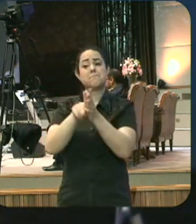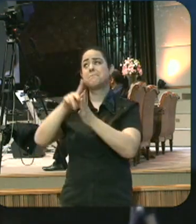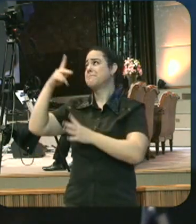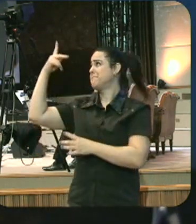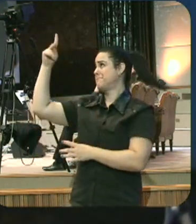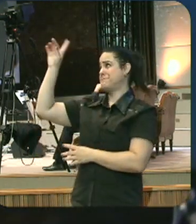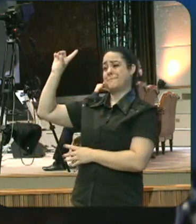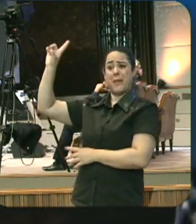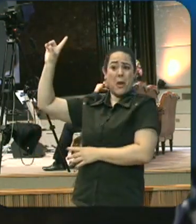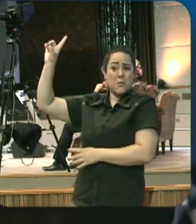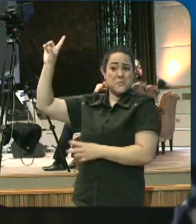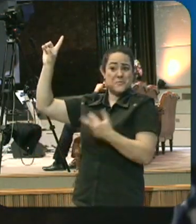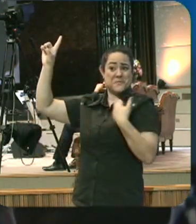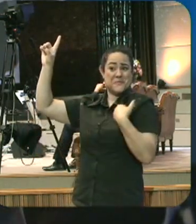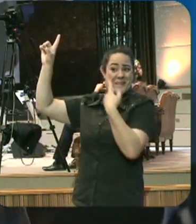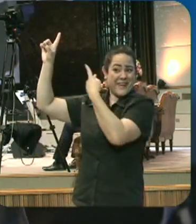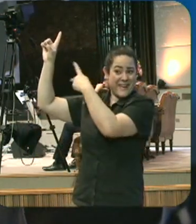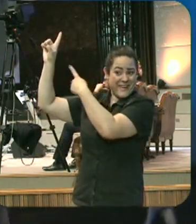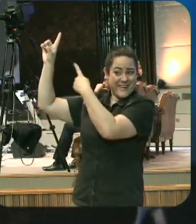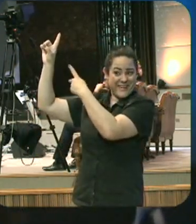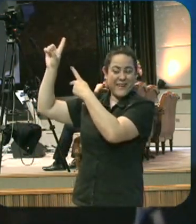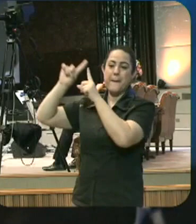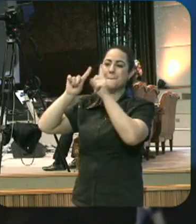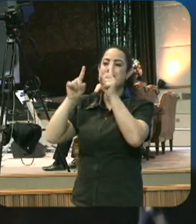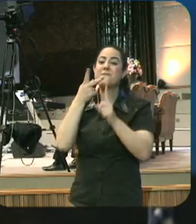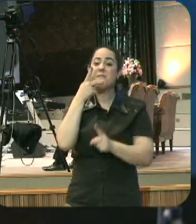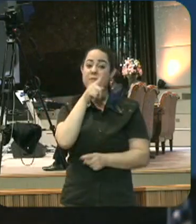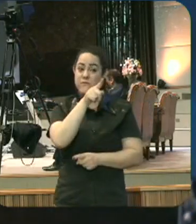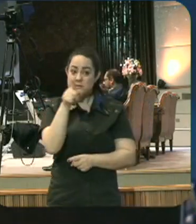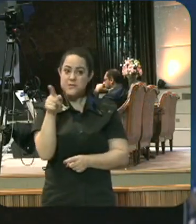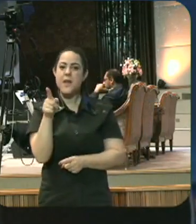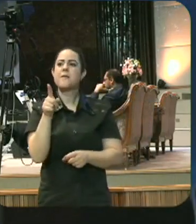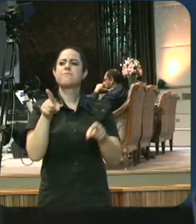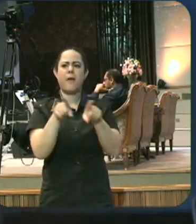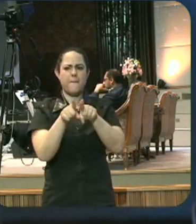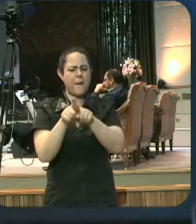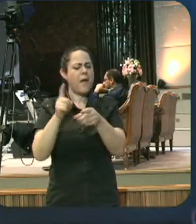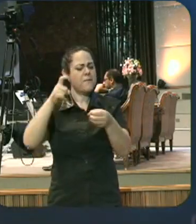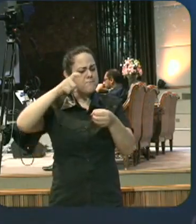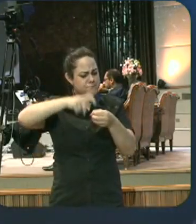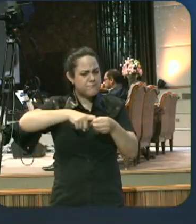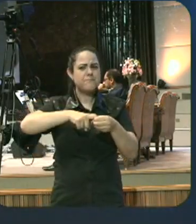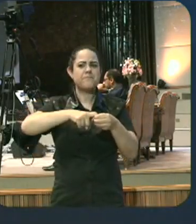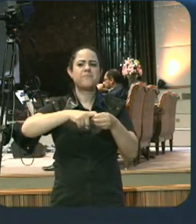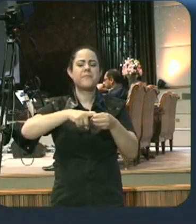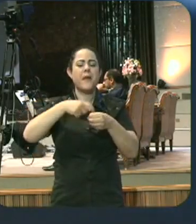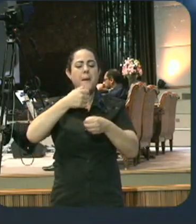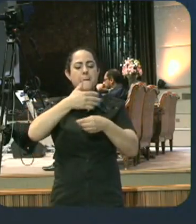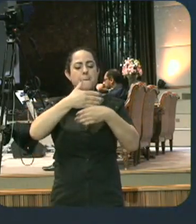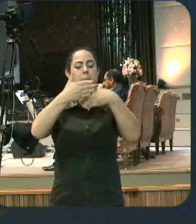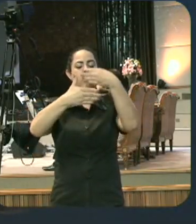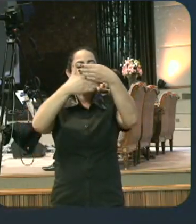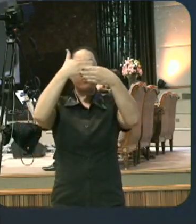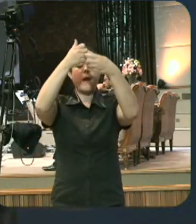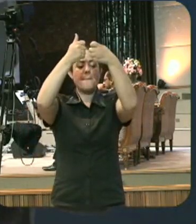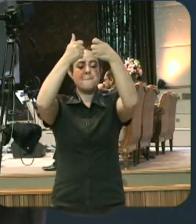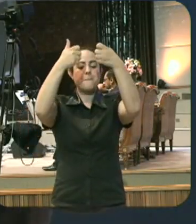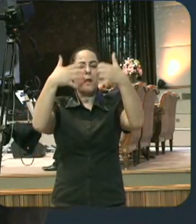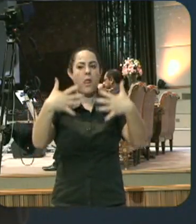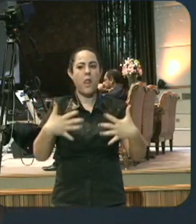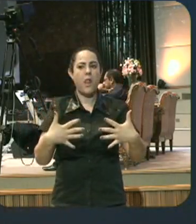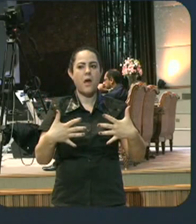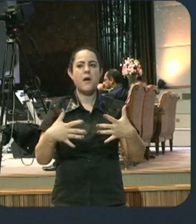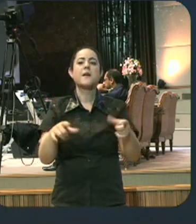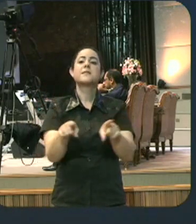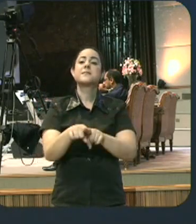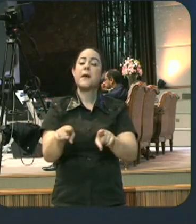de Deus. Mas eu quero dizer para você que você vai tomar parte, tanto da muralha caindo,